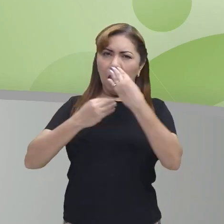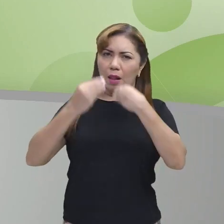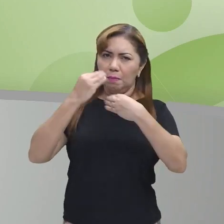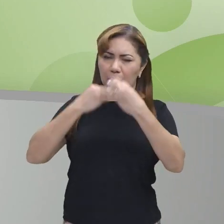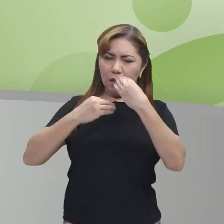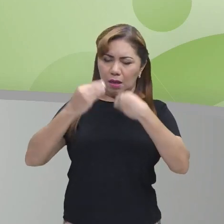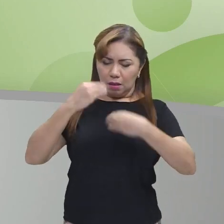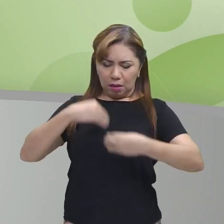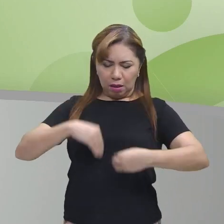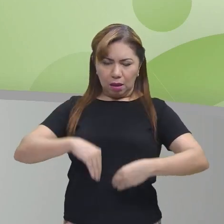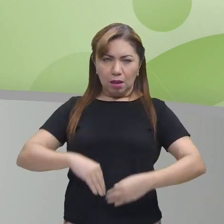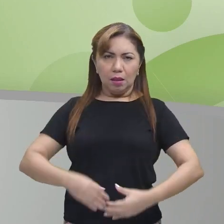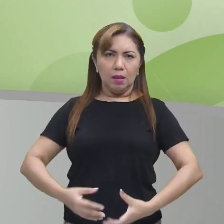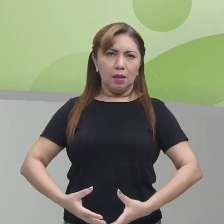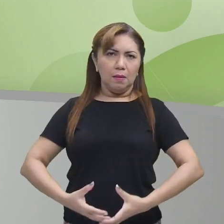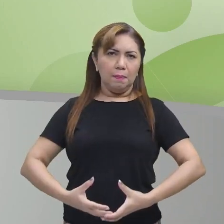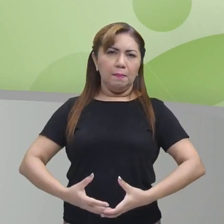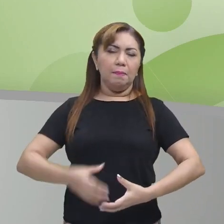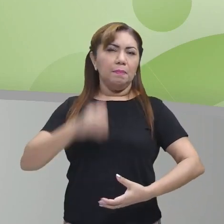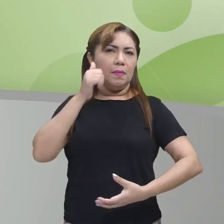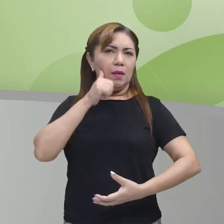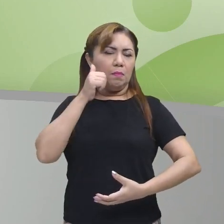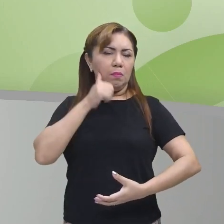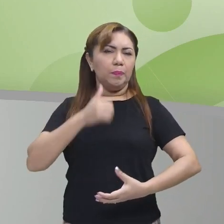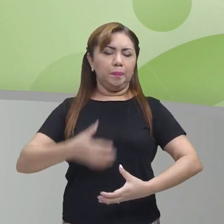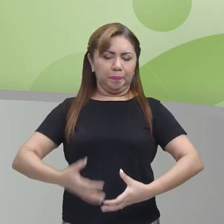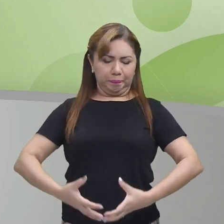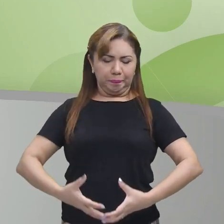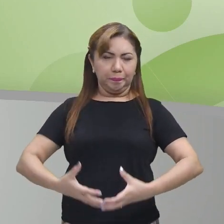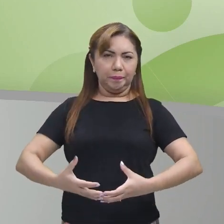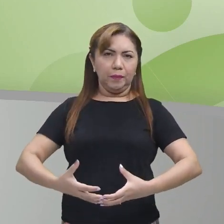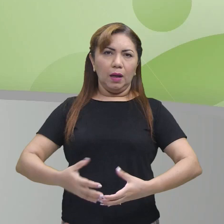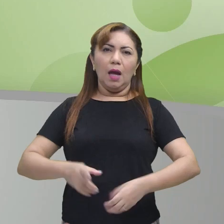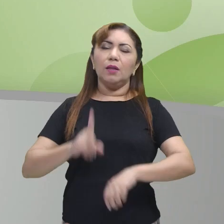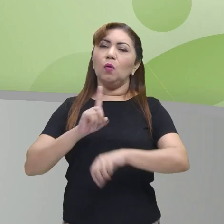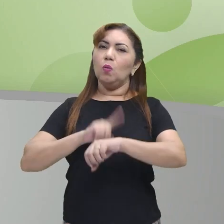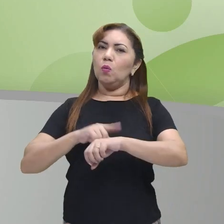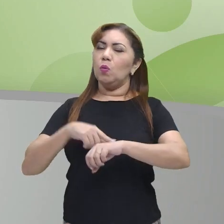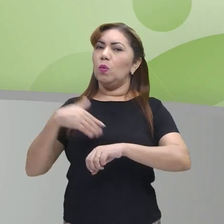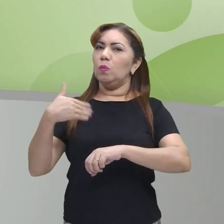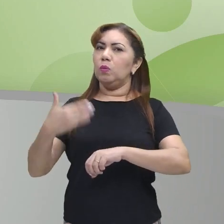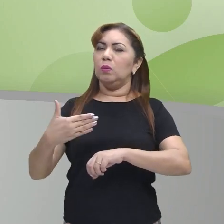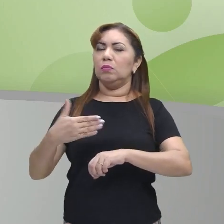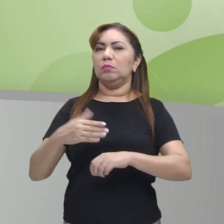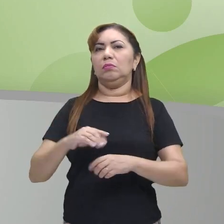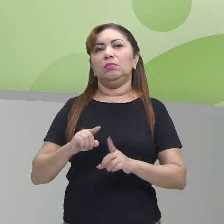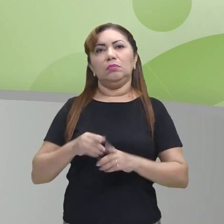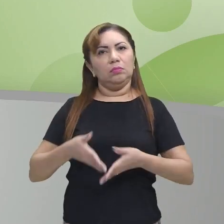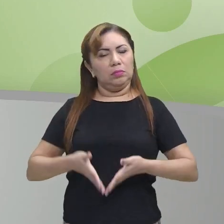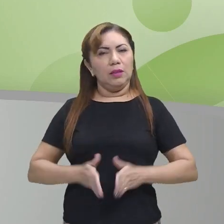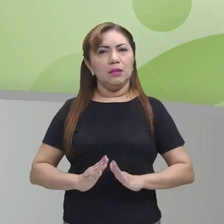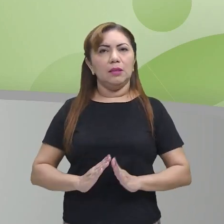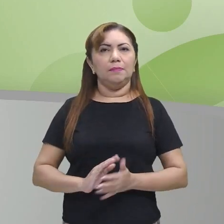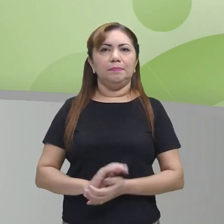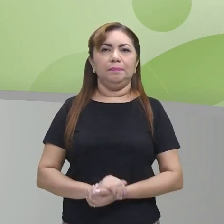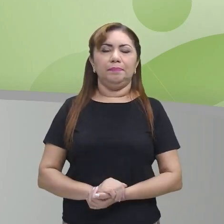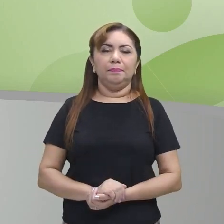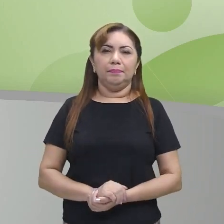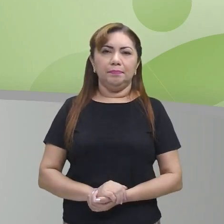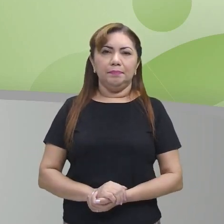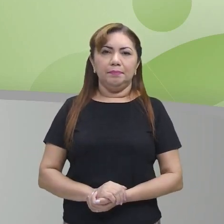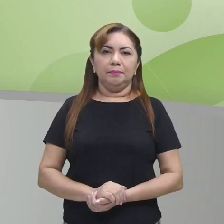da barriga da mãe até chegar o momento do parto. Como eu falei para vocês, que é